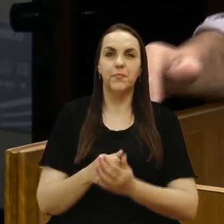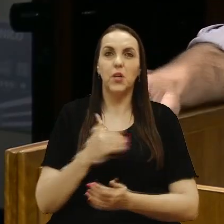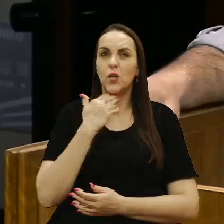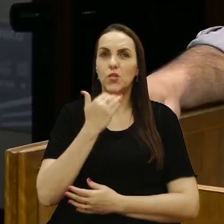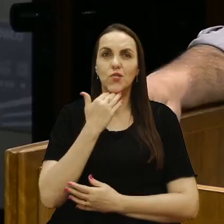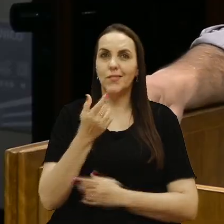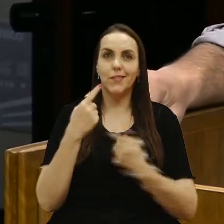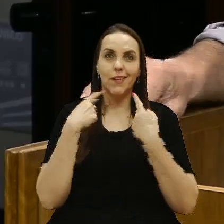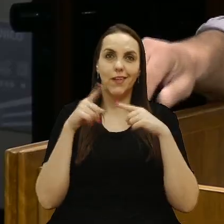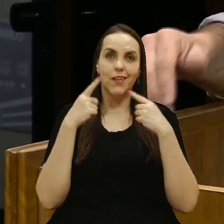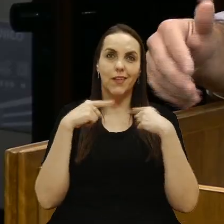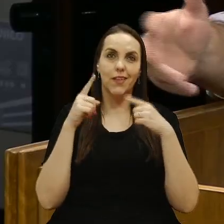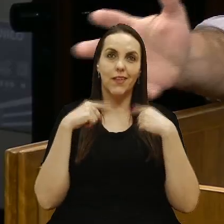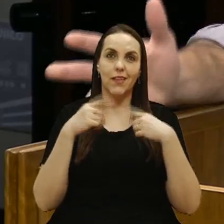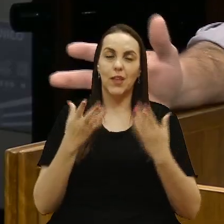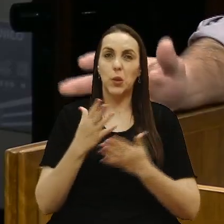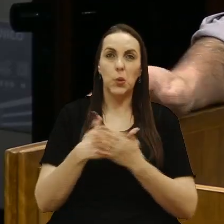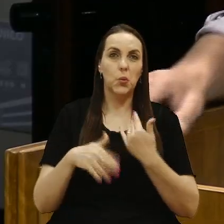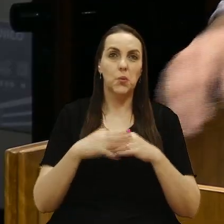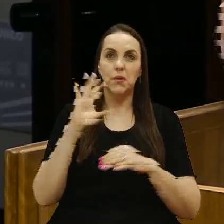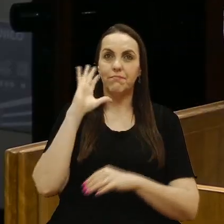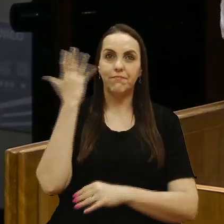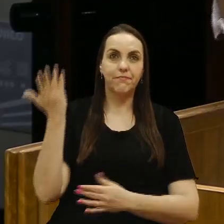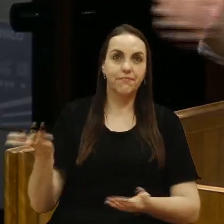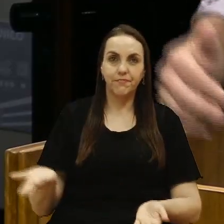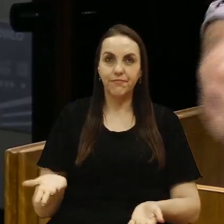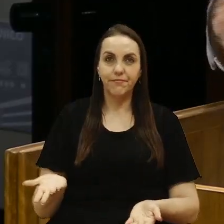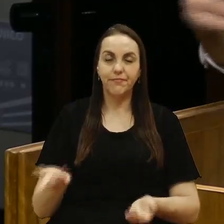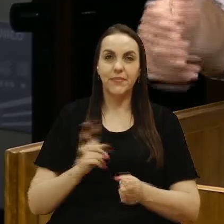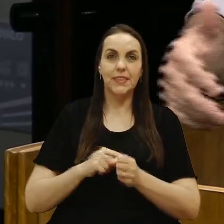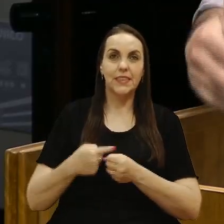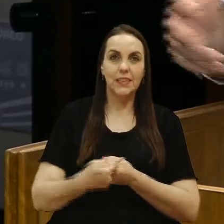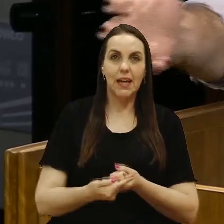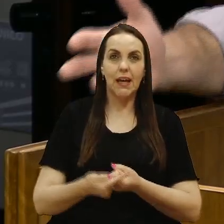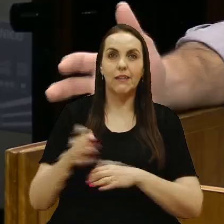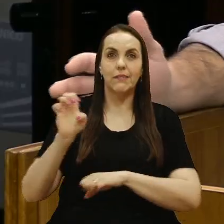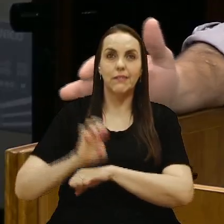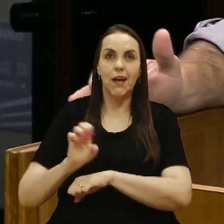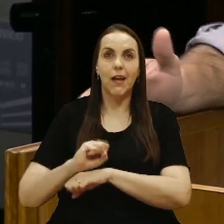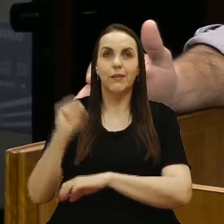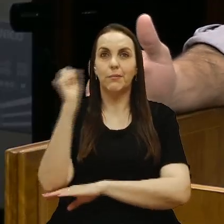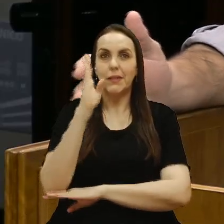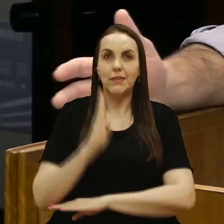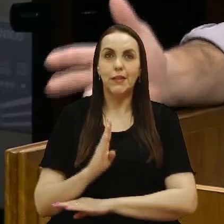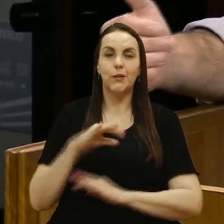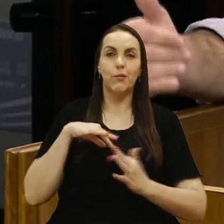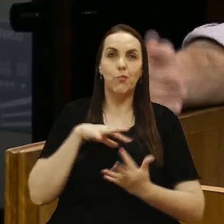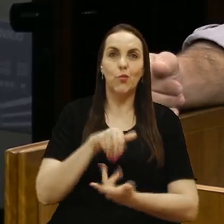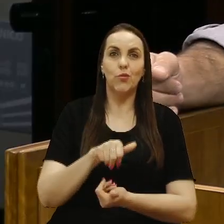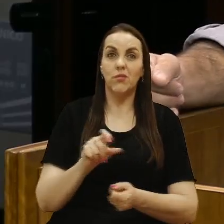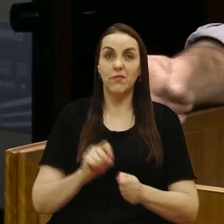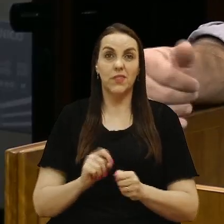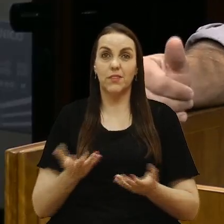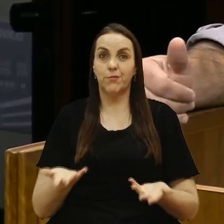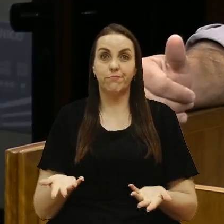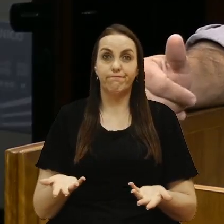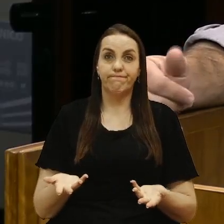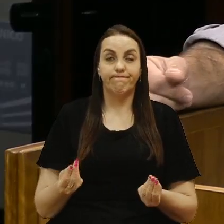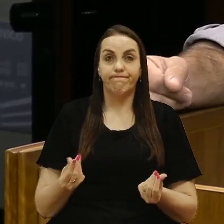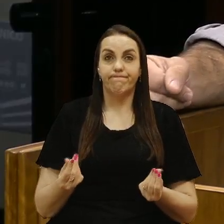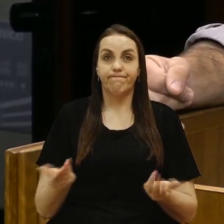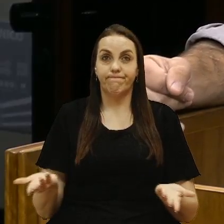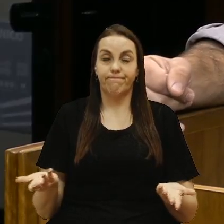gente reclamar de tudo que está acontecendo na cidade, no estado, no Brasil e no mundo, e a gente não faz mais